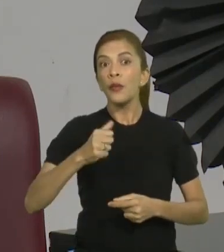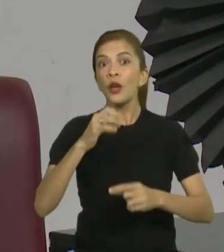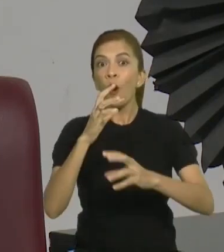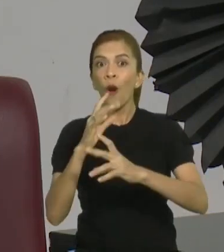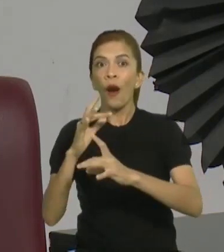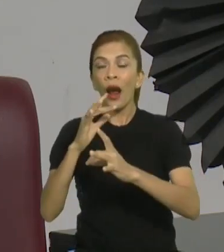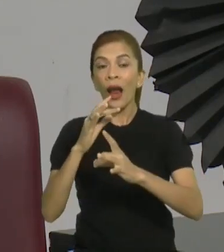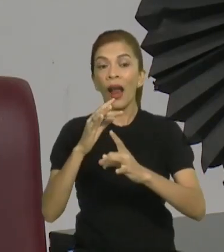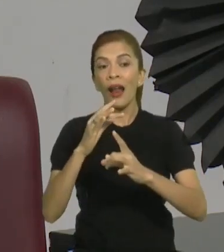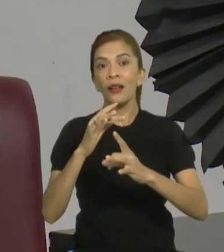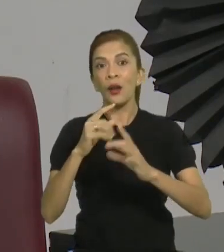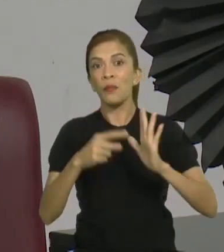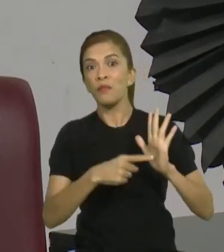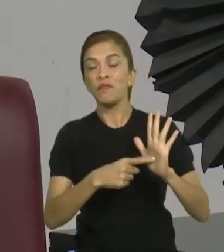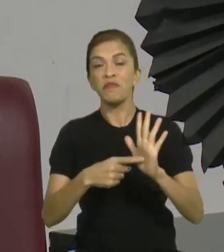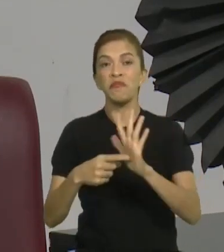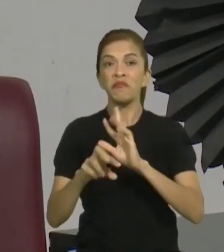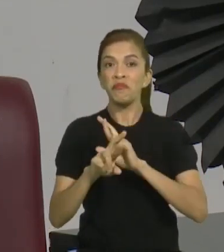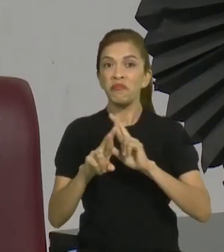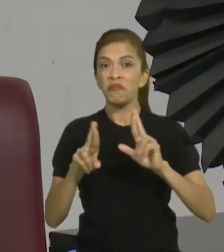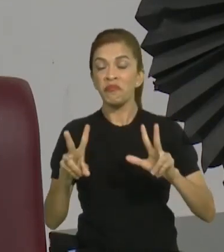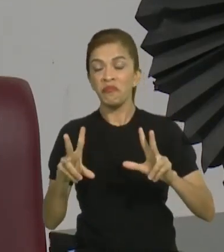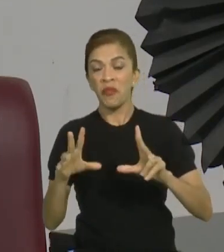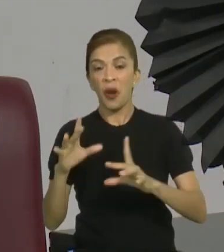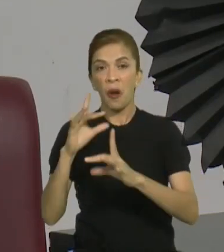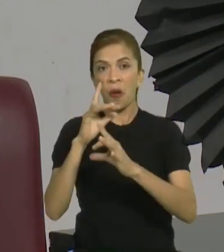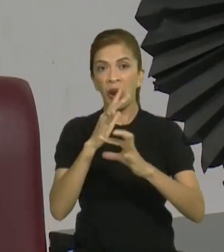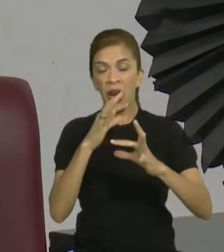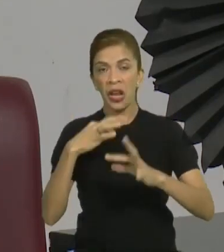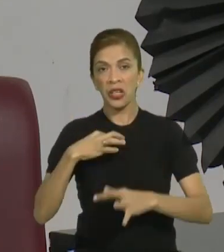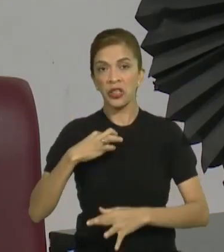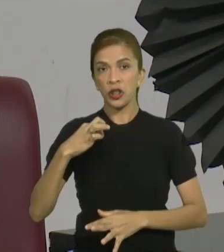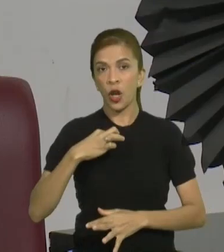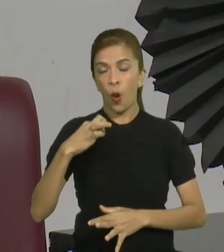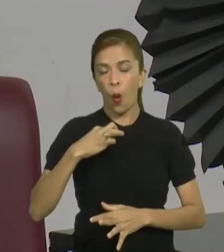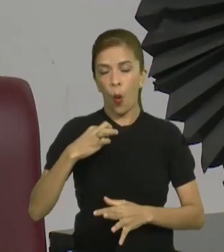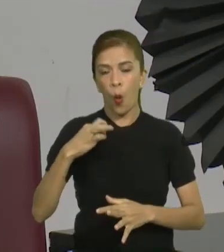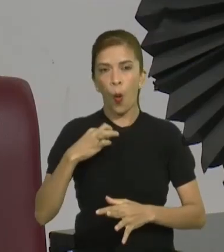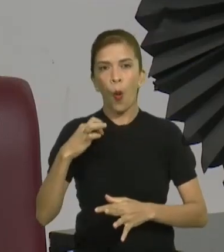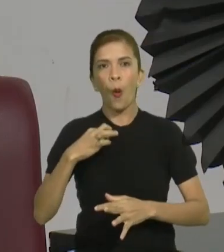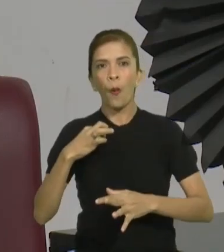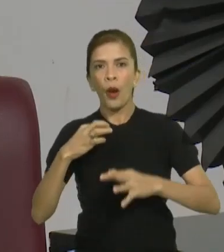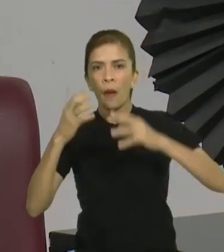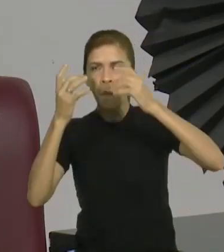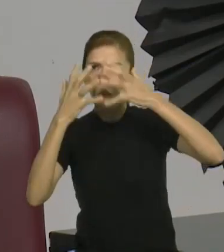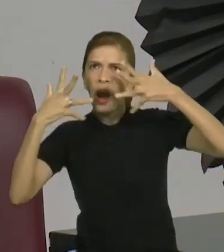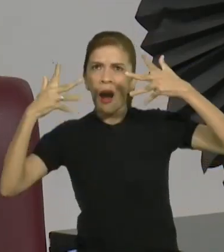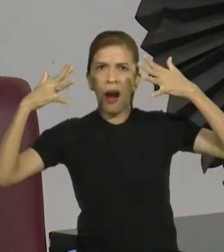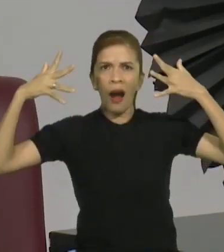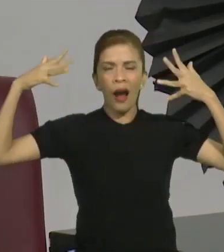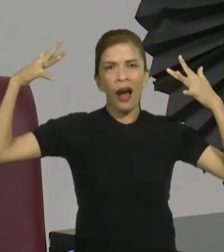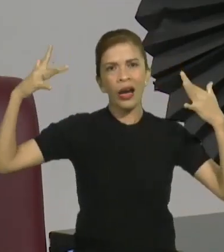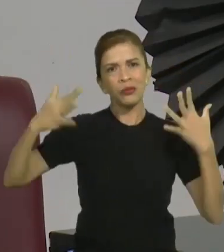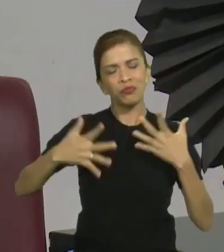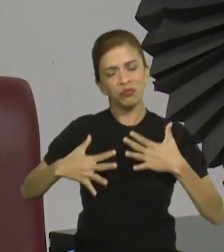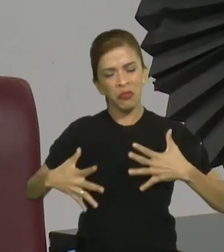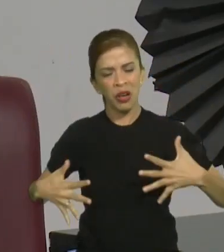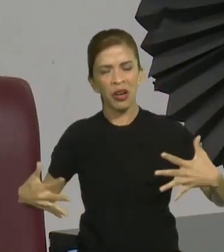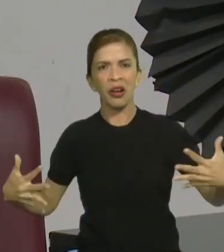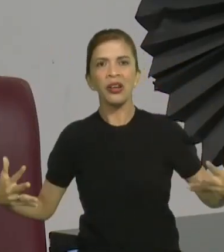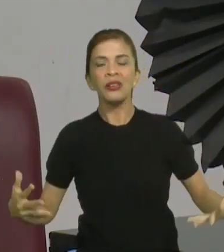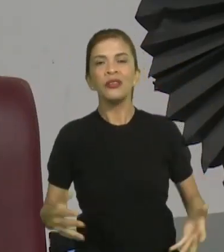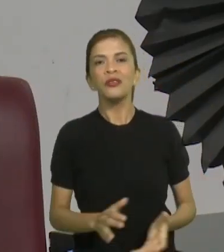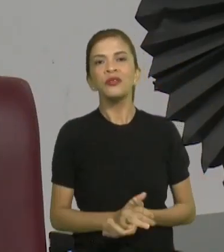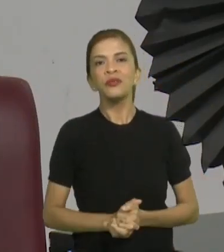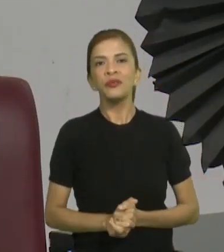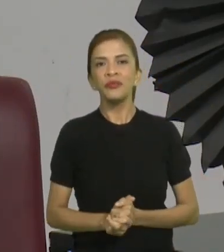diferente. É, já vinha a orquestra, a roupa, as indumentárias eram mais brilhantes. E